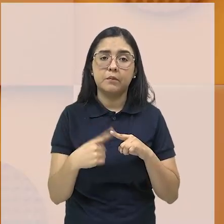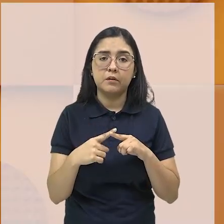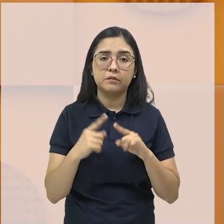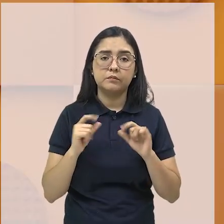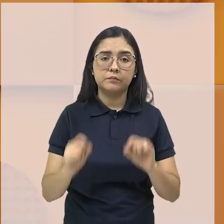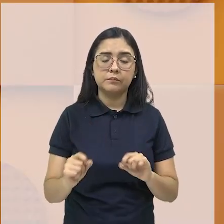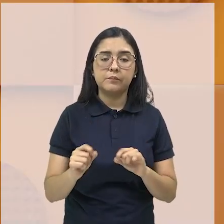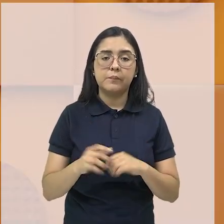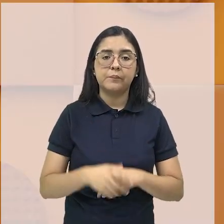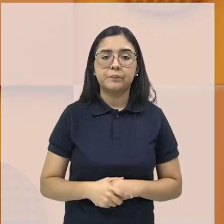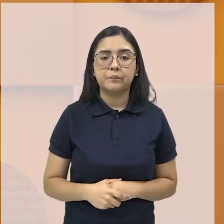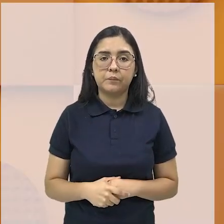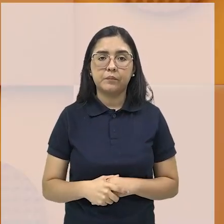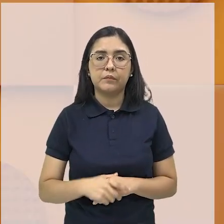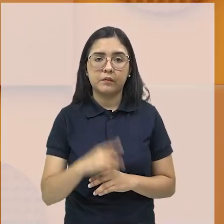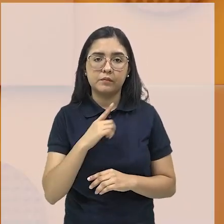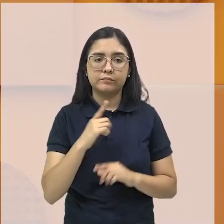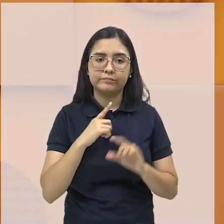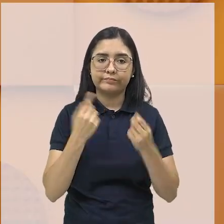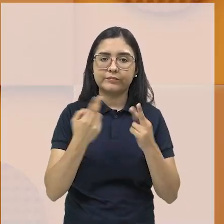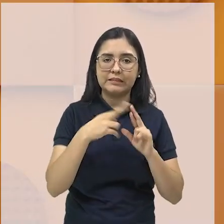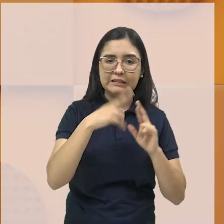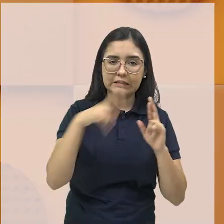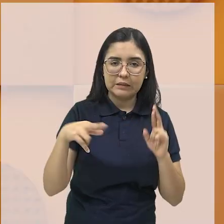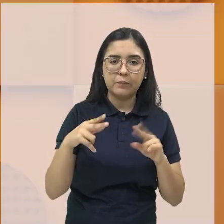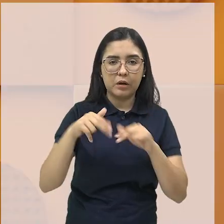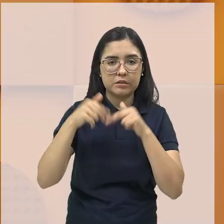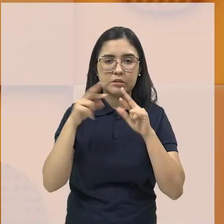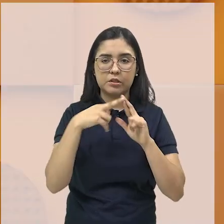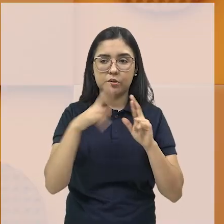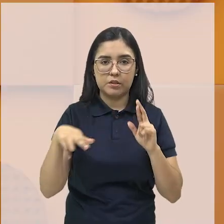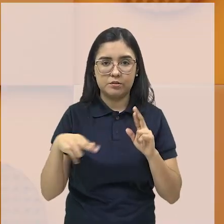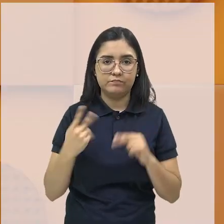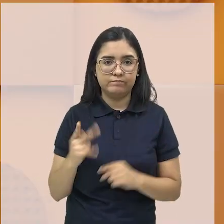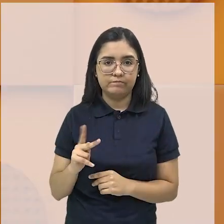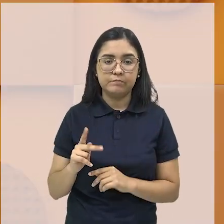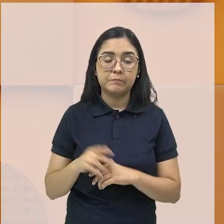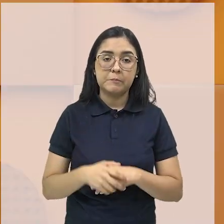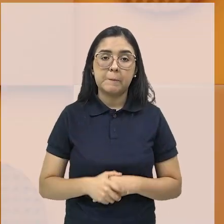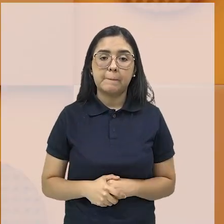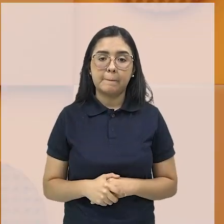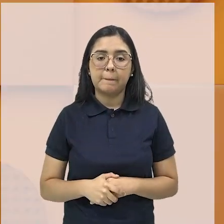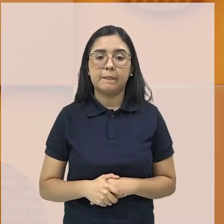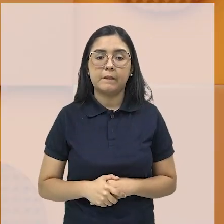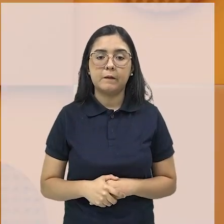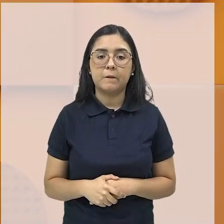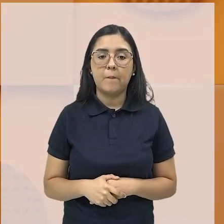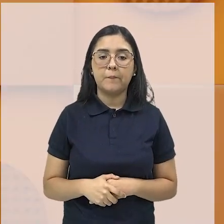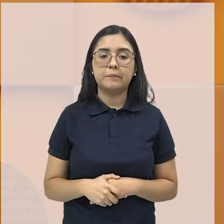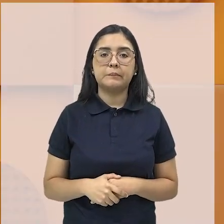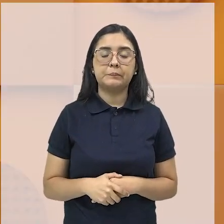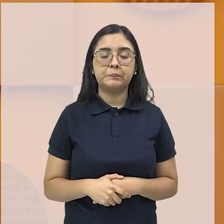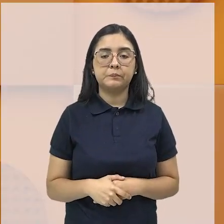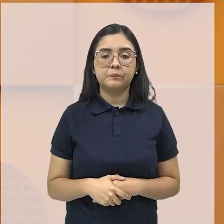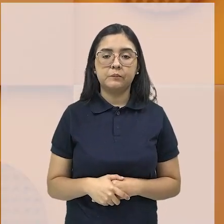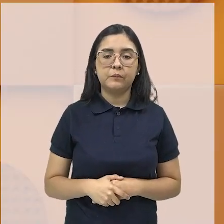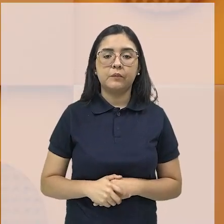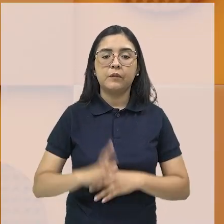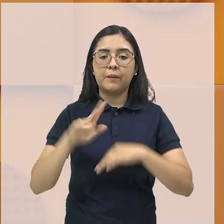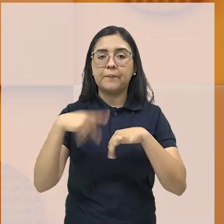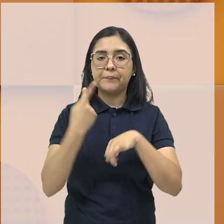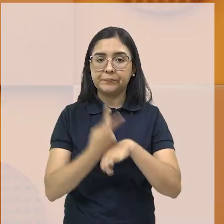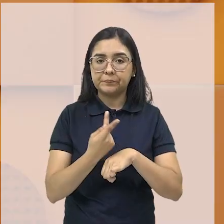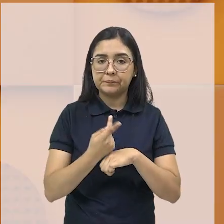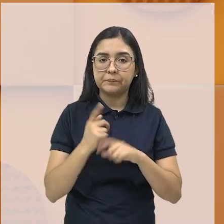esse contraponto com a religião, né? Enfim, e é muito fruto do meio, tá? Daqui a pouquinho a